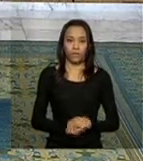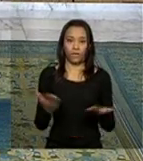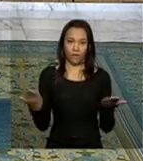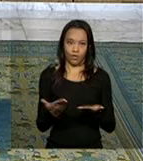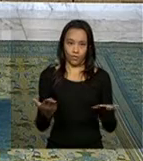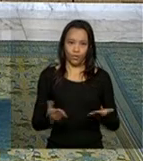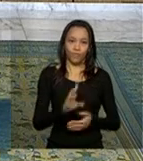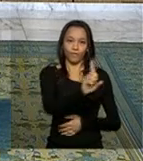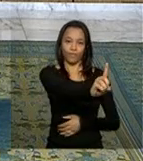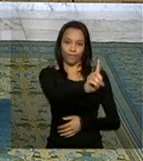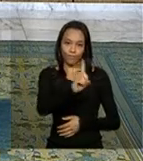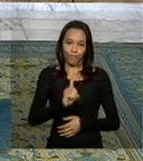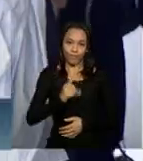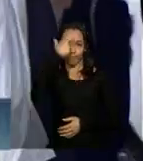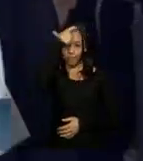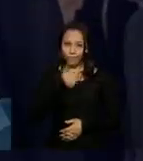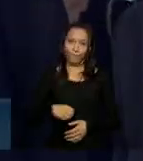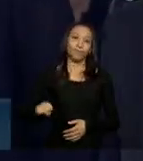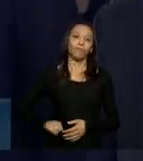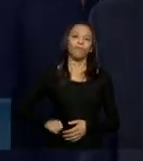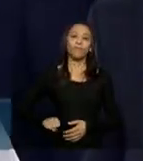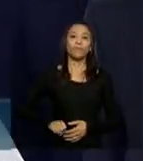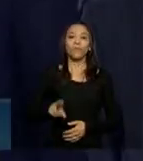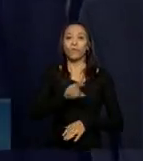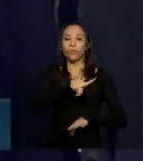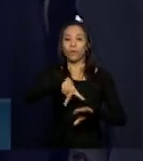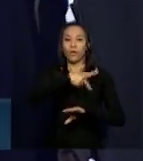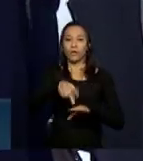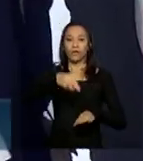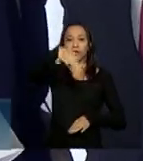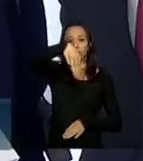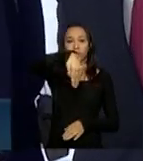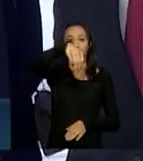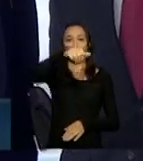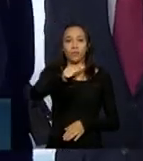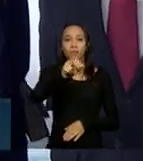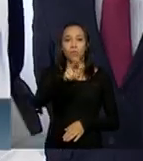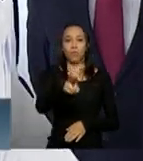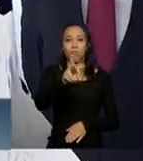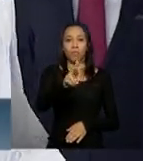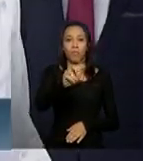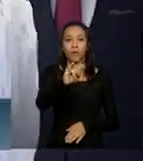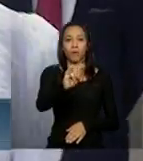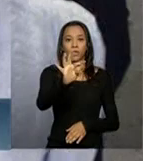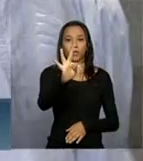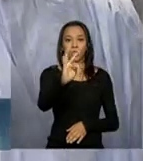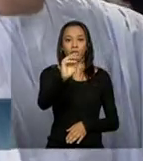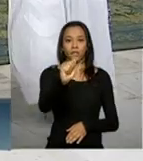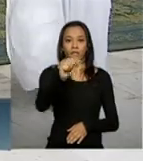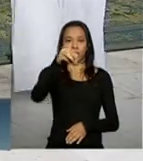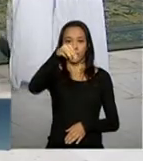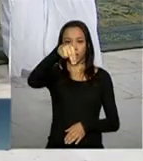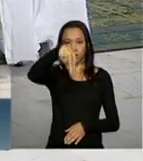O embaixador da República Islâmica da Mauritânia, Abdal Banaji